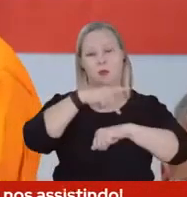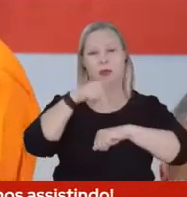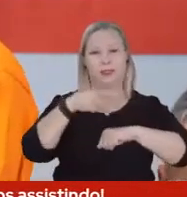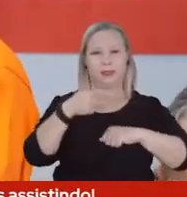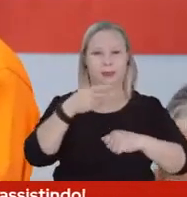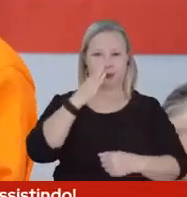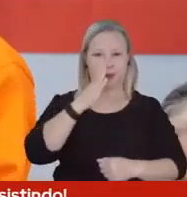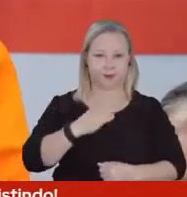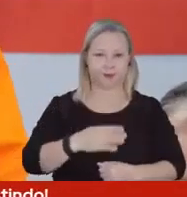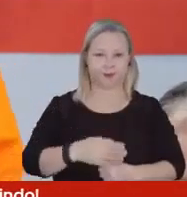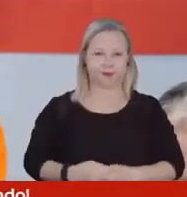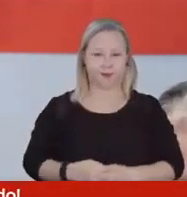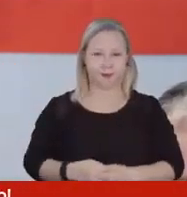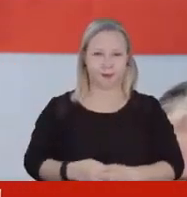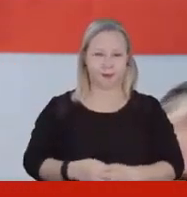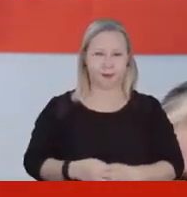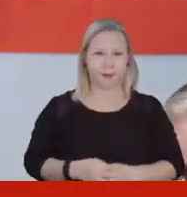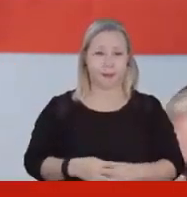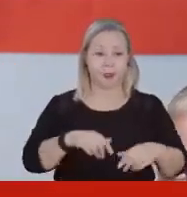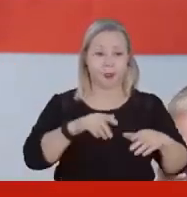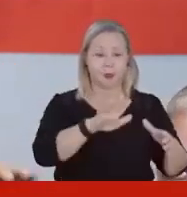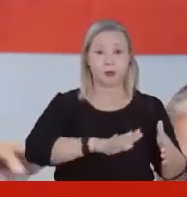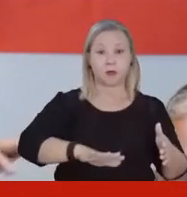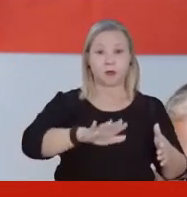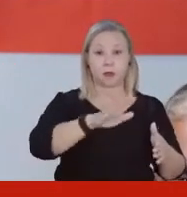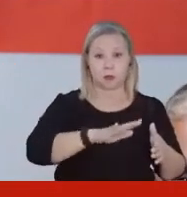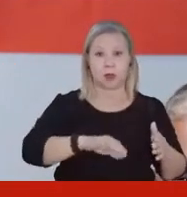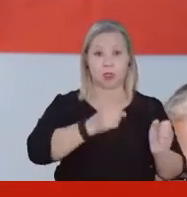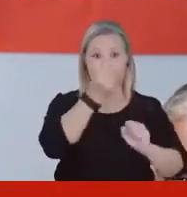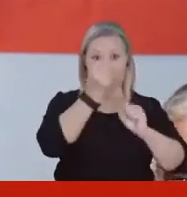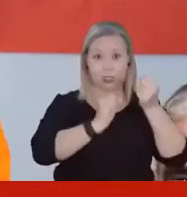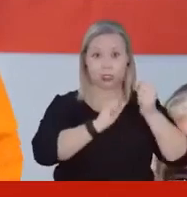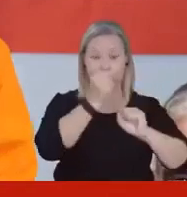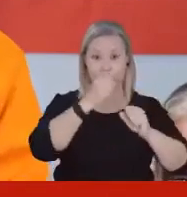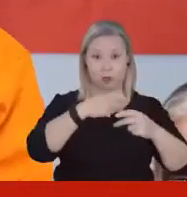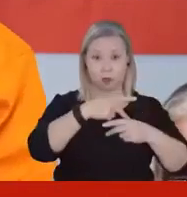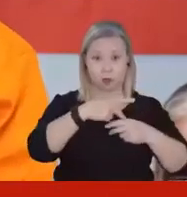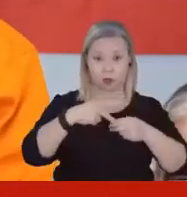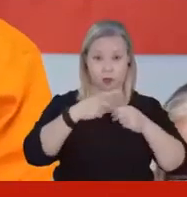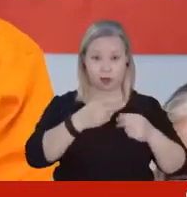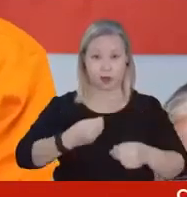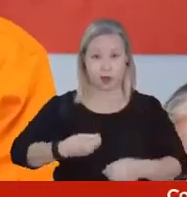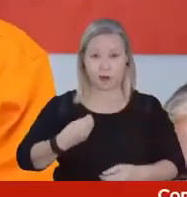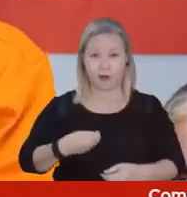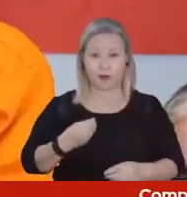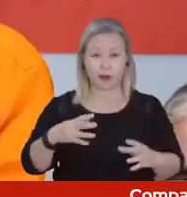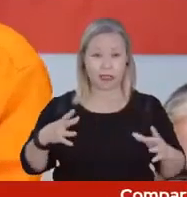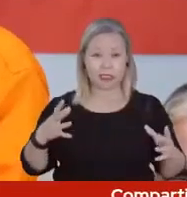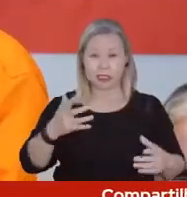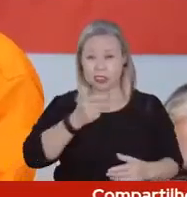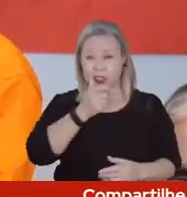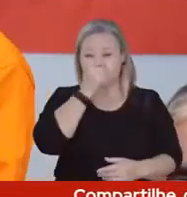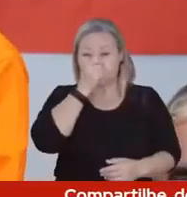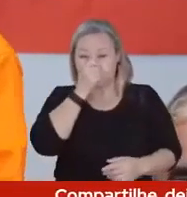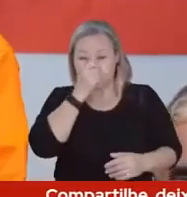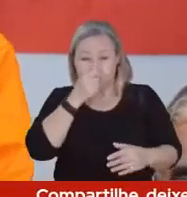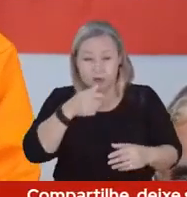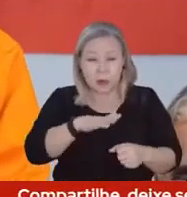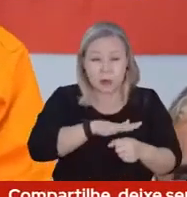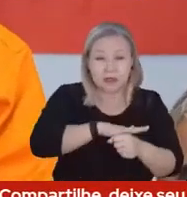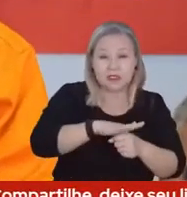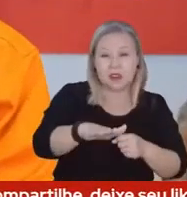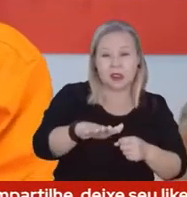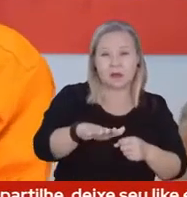em Niterói, Siciliano, viviam, eram verdadeiros formigueiros. Hoje, não por